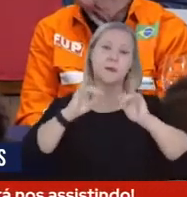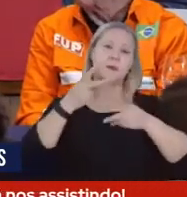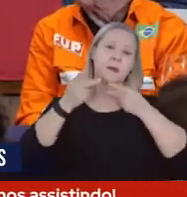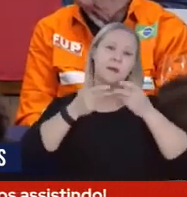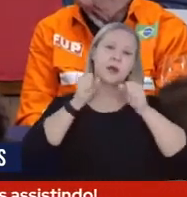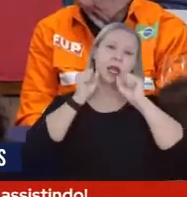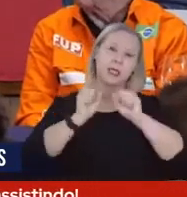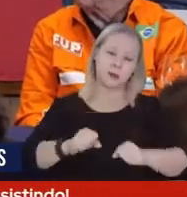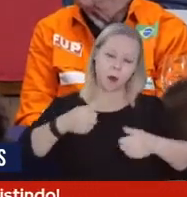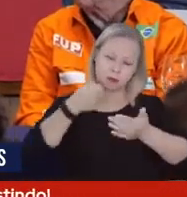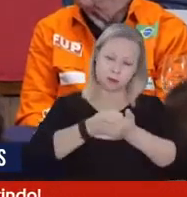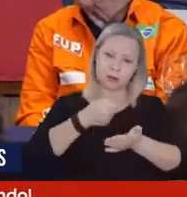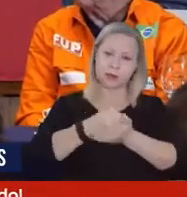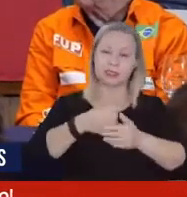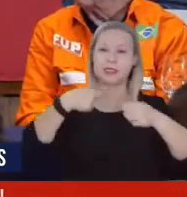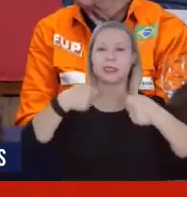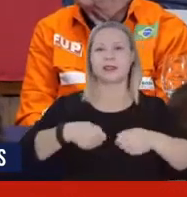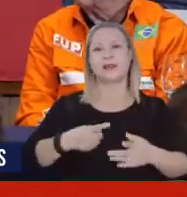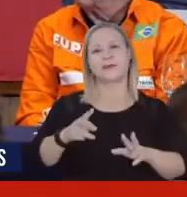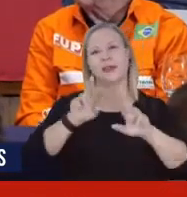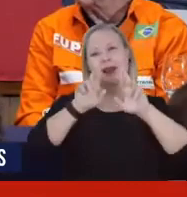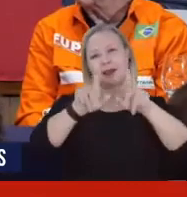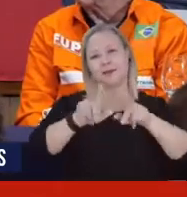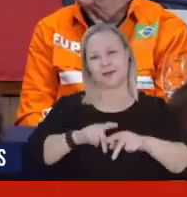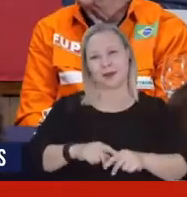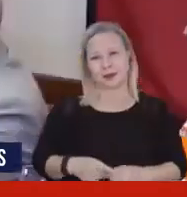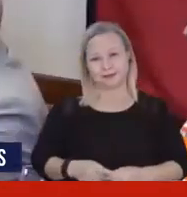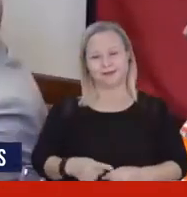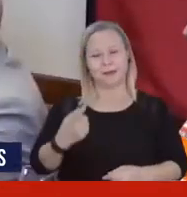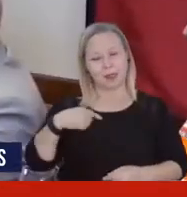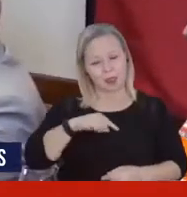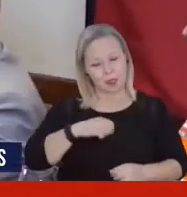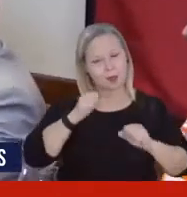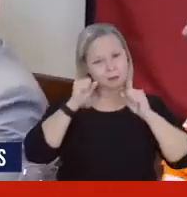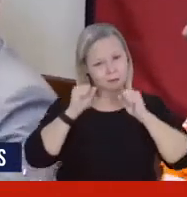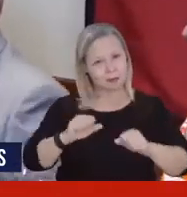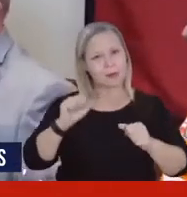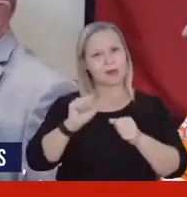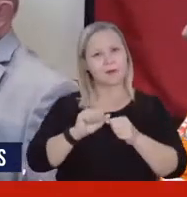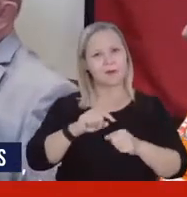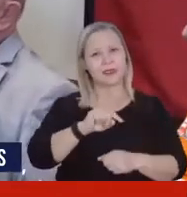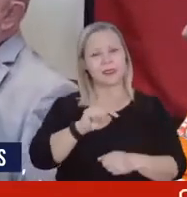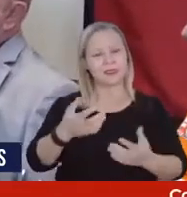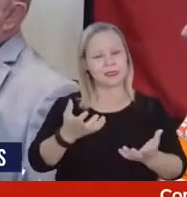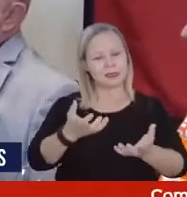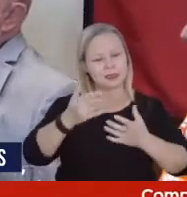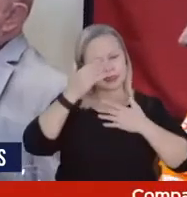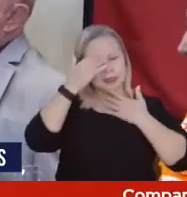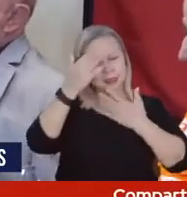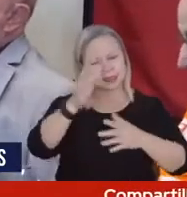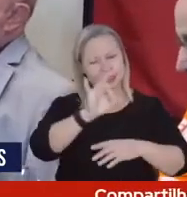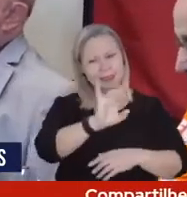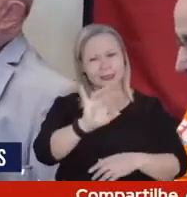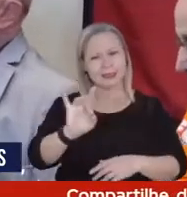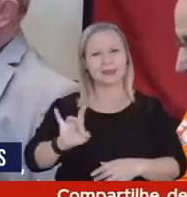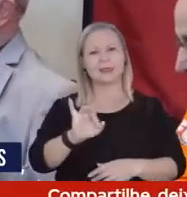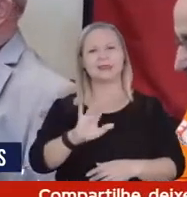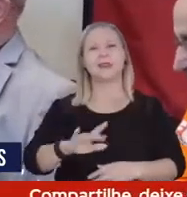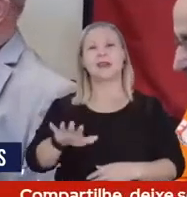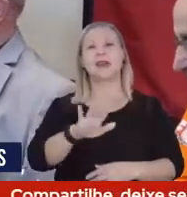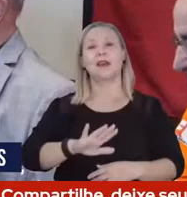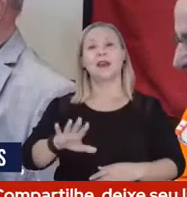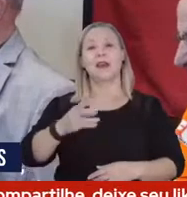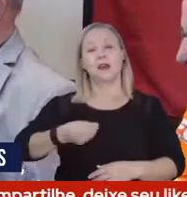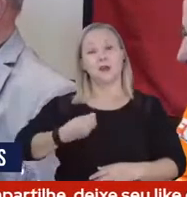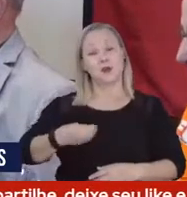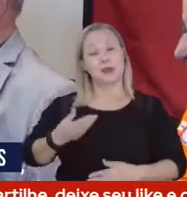ser diferente. E nós podemos fazer isso. Então, queria agradecer a todos e todas vocês que estiveram aqui, que vieram dos